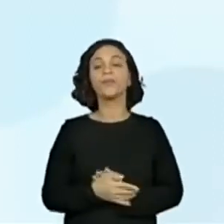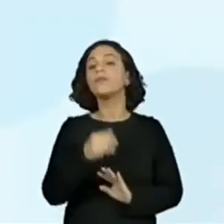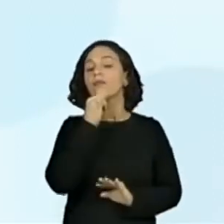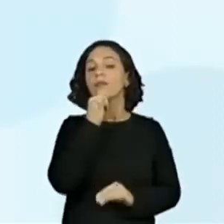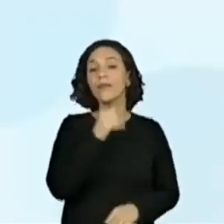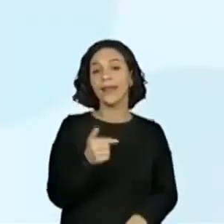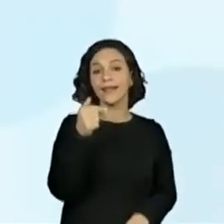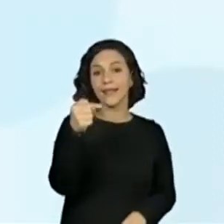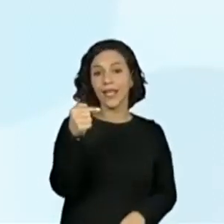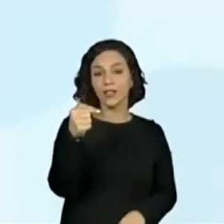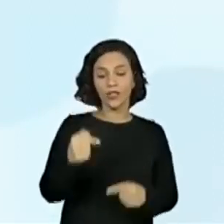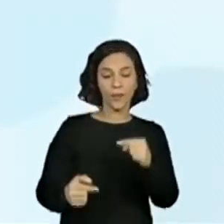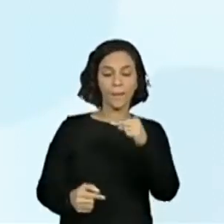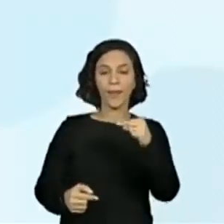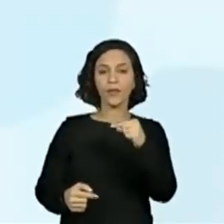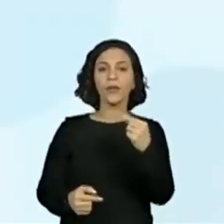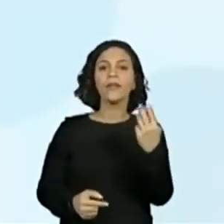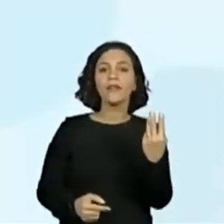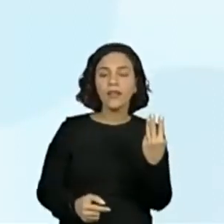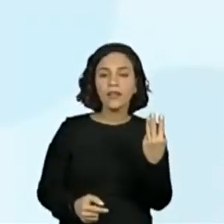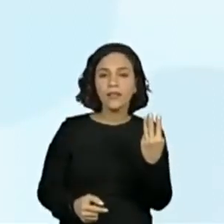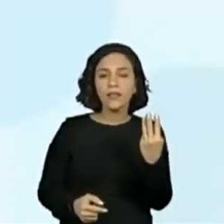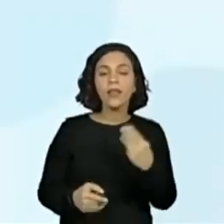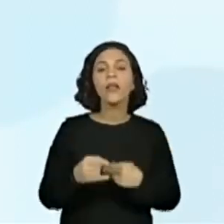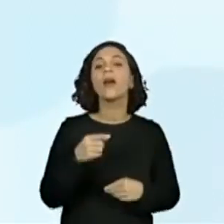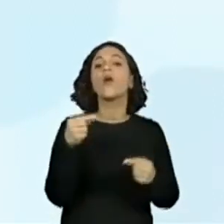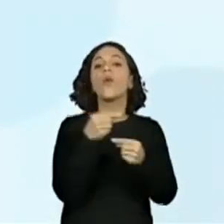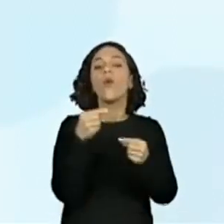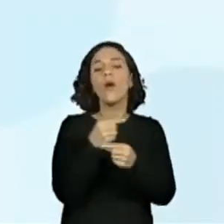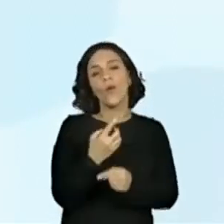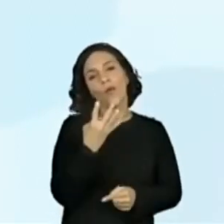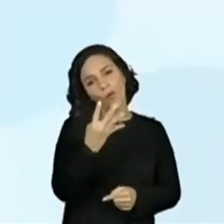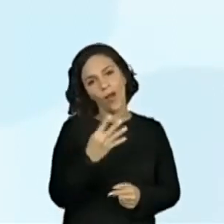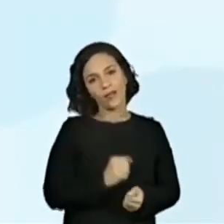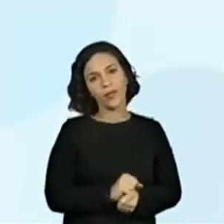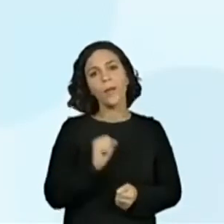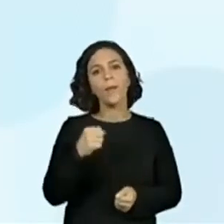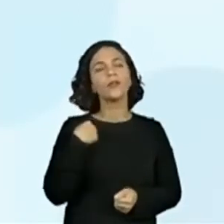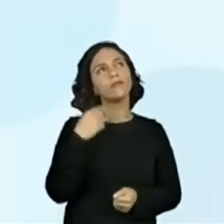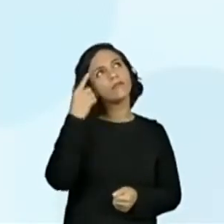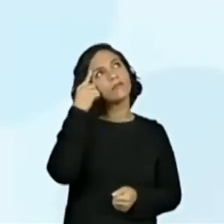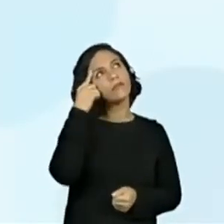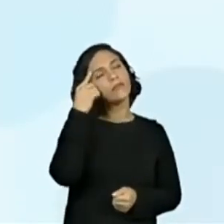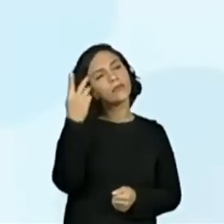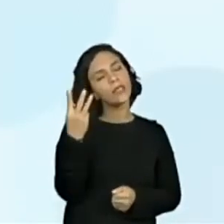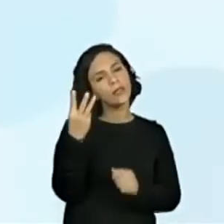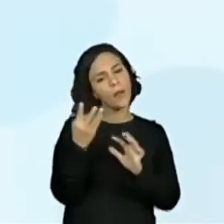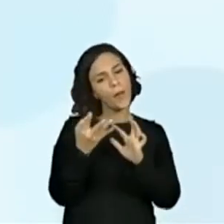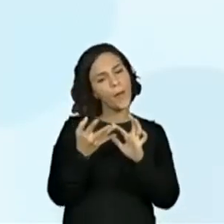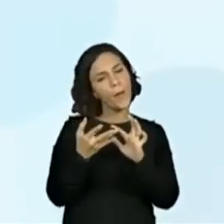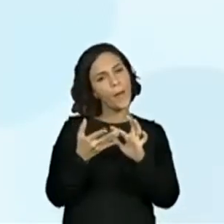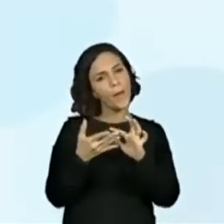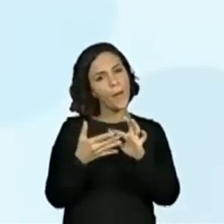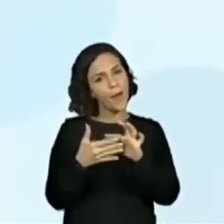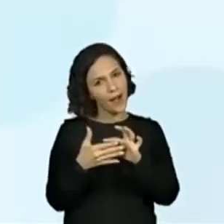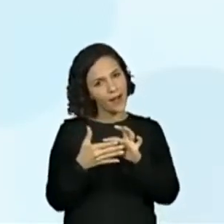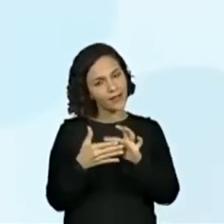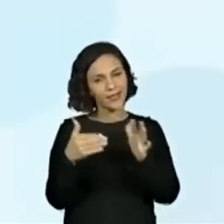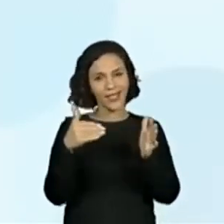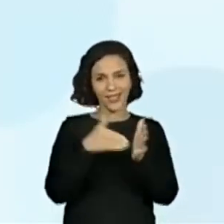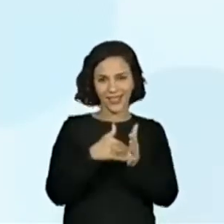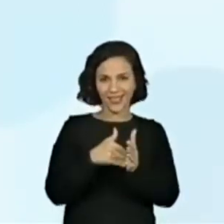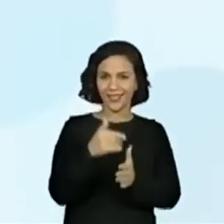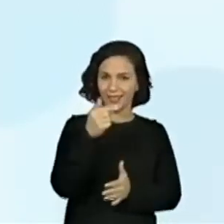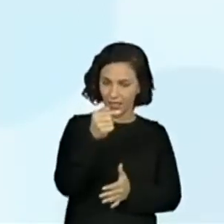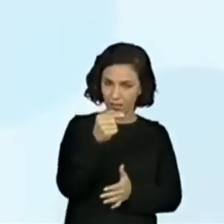vai dar 4. Eu posso pensar no 3 e ir contando até chegar no 7. Ou eu posso pensar no 7 e tirar